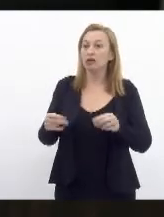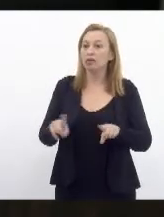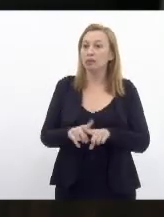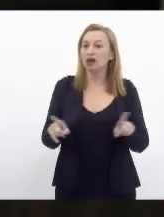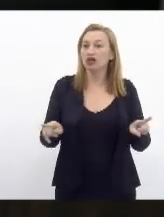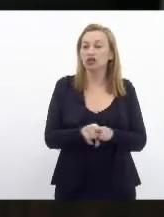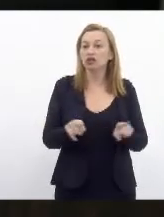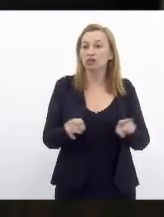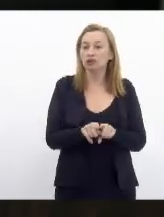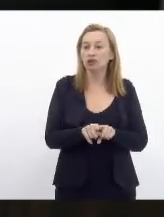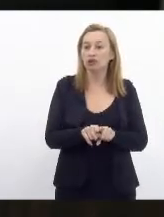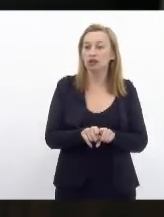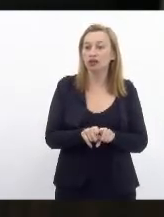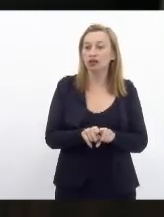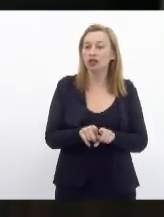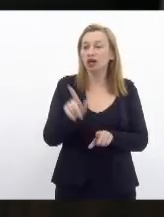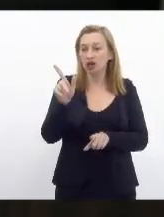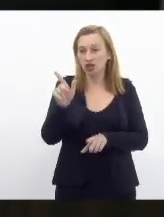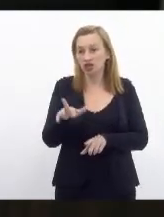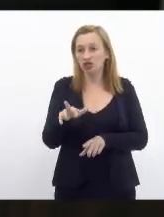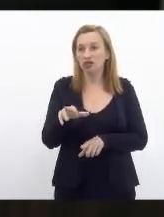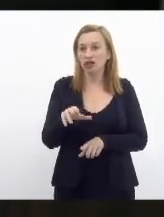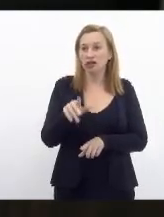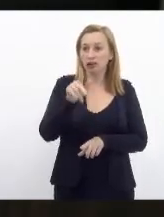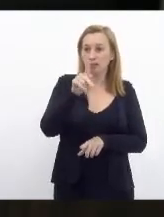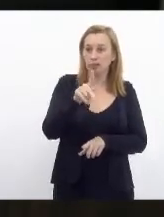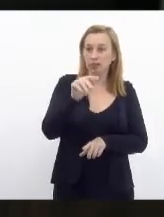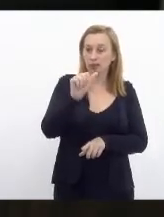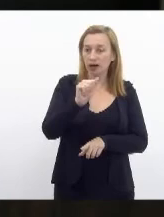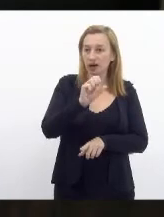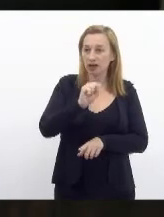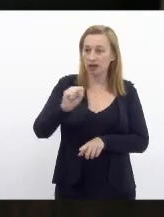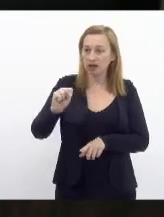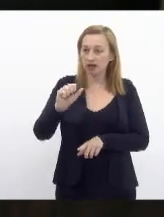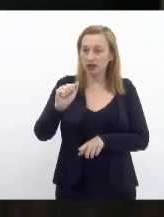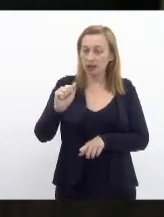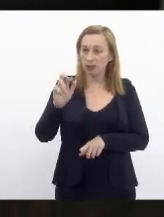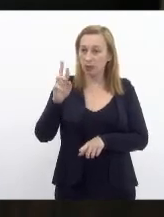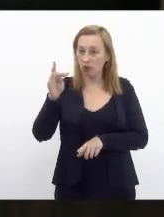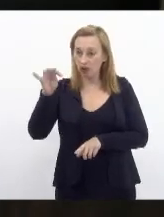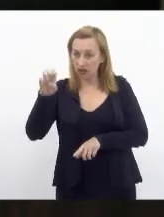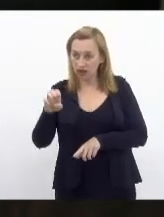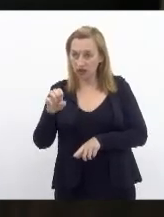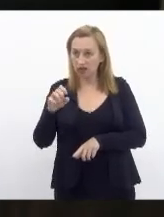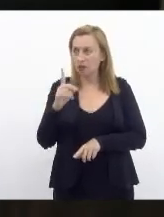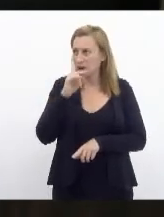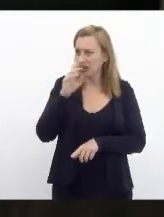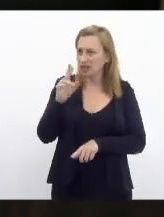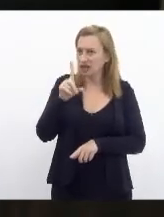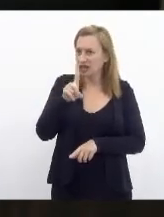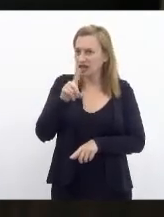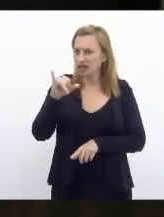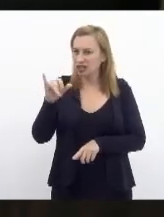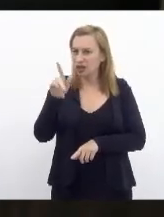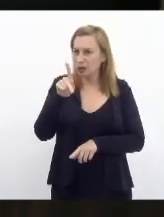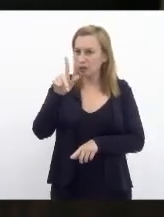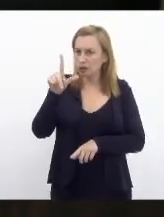um passaporte diferenciado. Passaporte parece diplomático. E é verdade, você tem...